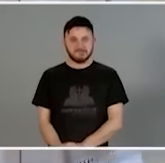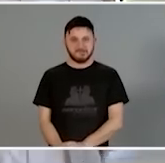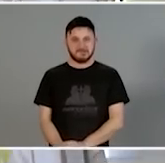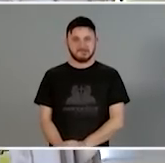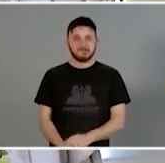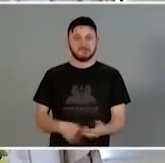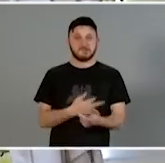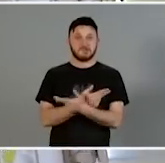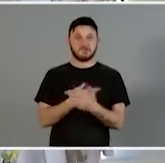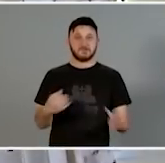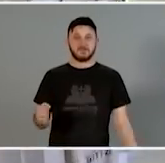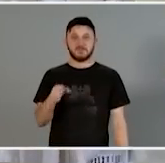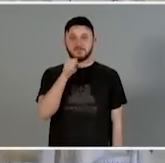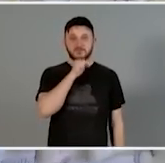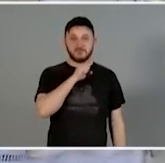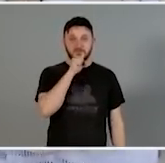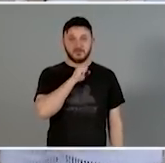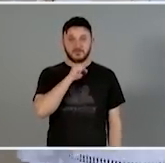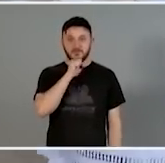Coisas velhas.